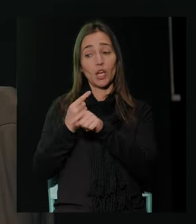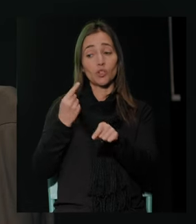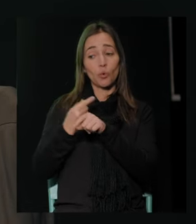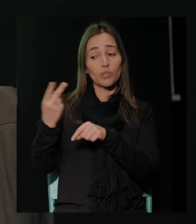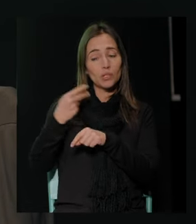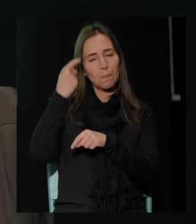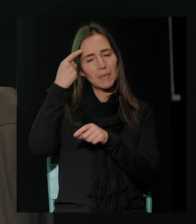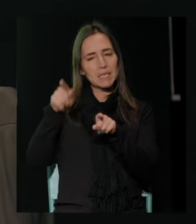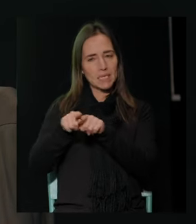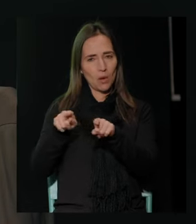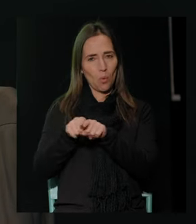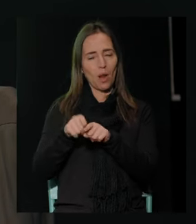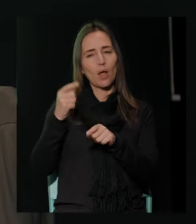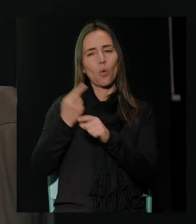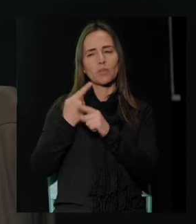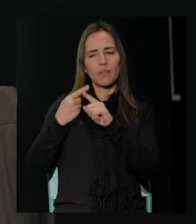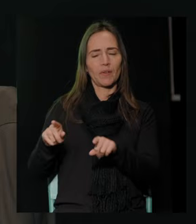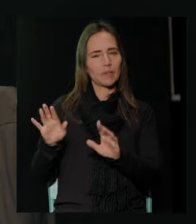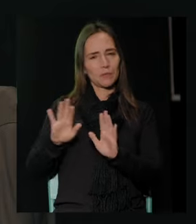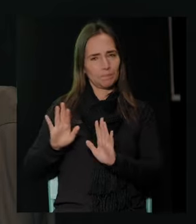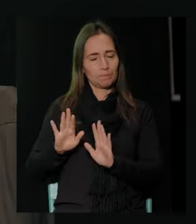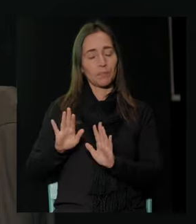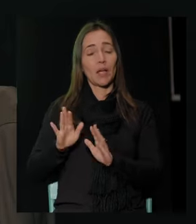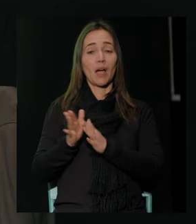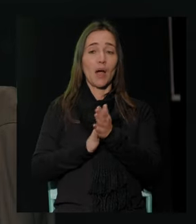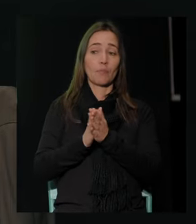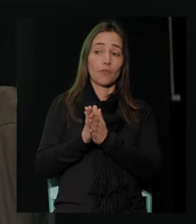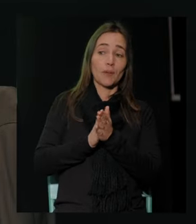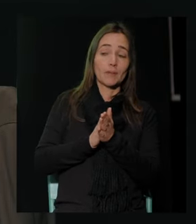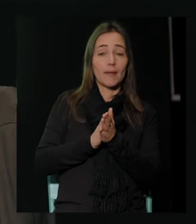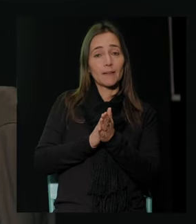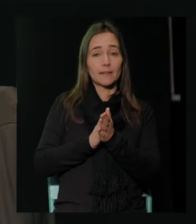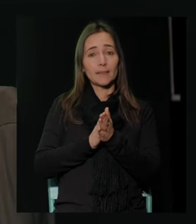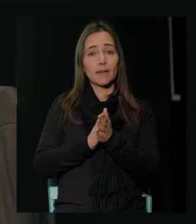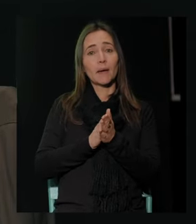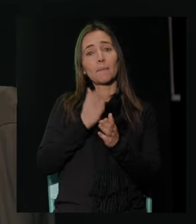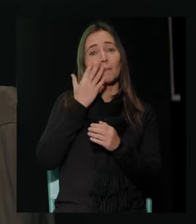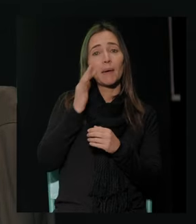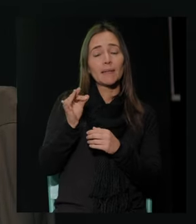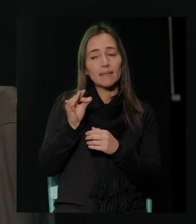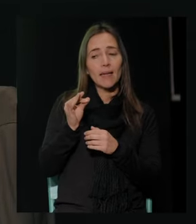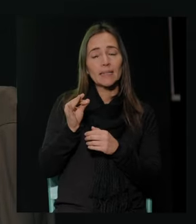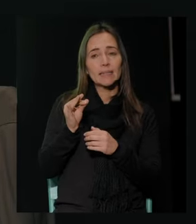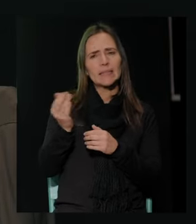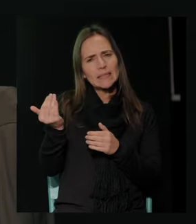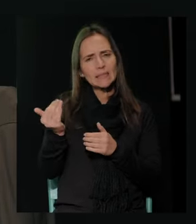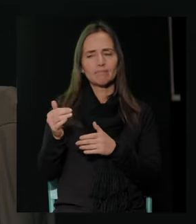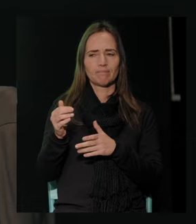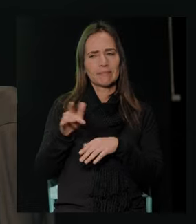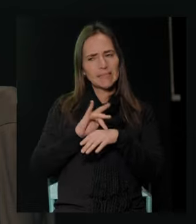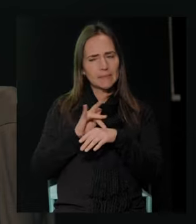não por aquilo que nos diferencia. E aproveitar uma aberta para os tentar convocar e